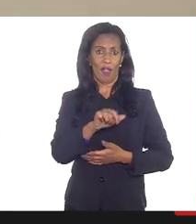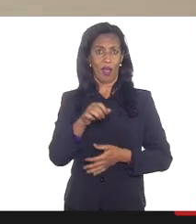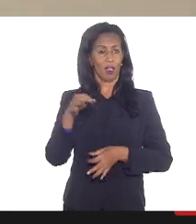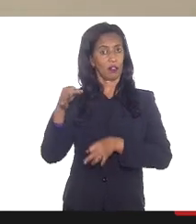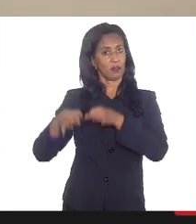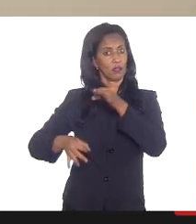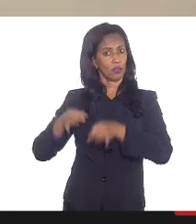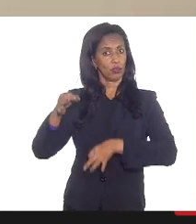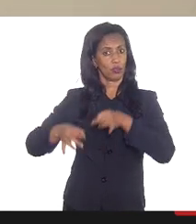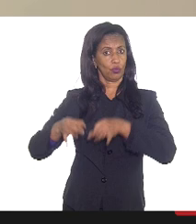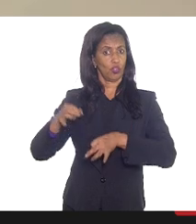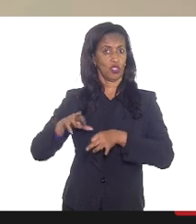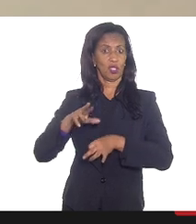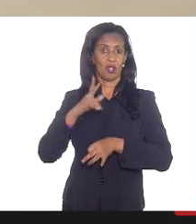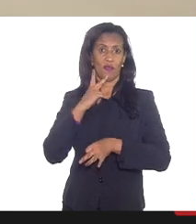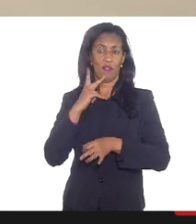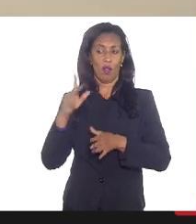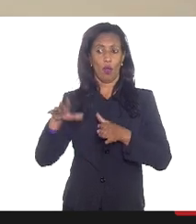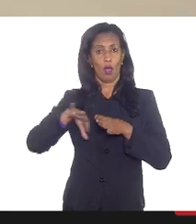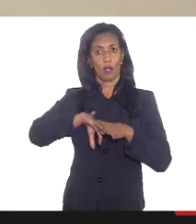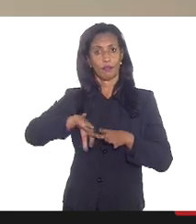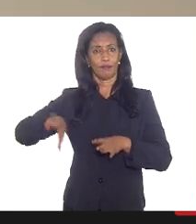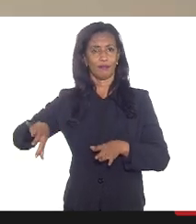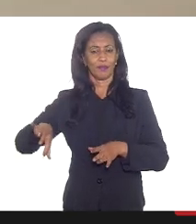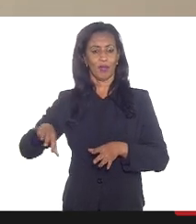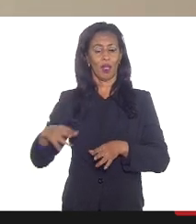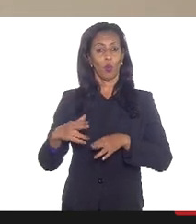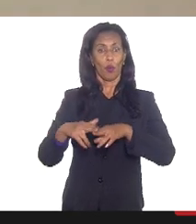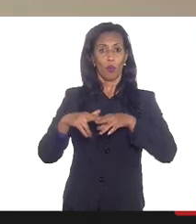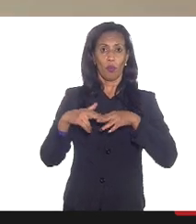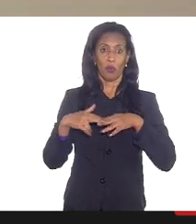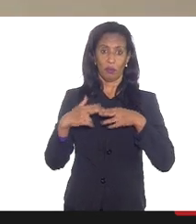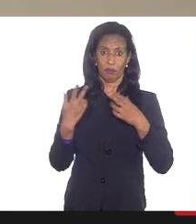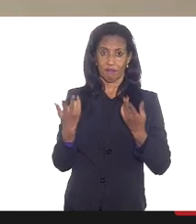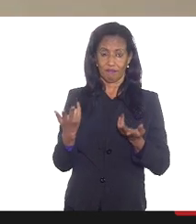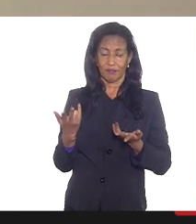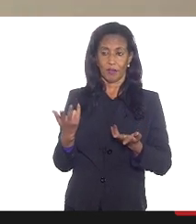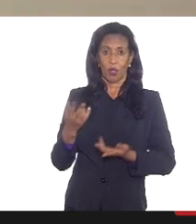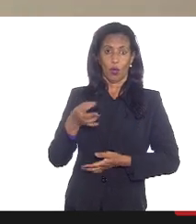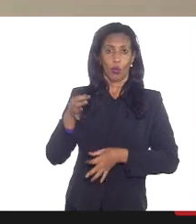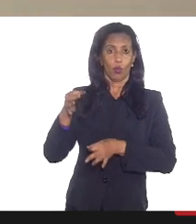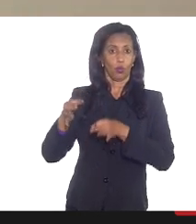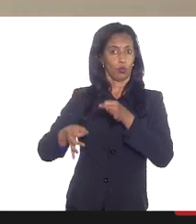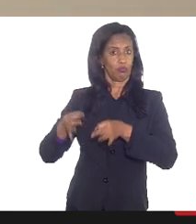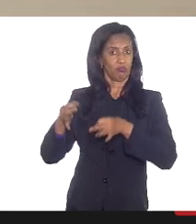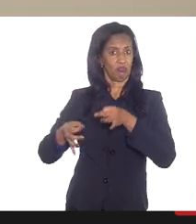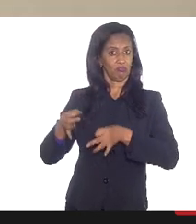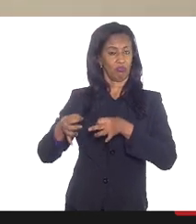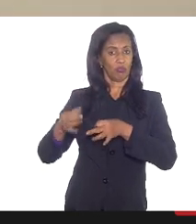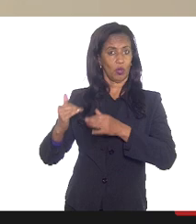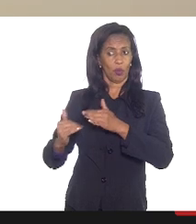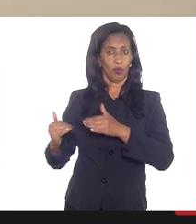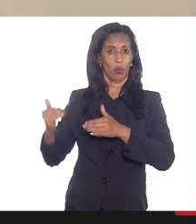Justiça, não seriam ocupadas. Então, tendo em vista que o Tribunal vem se